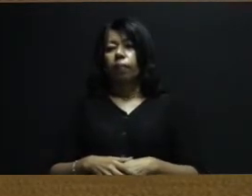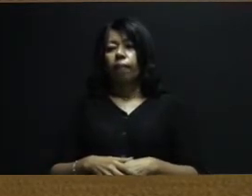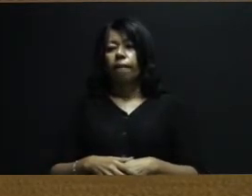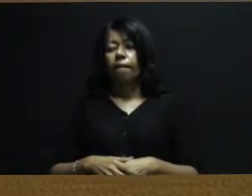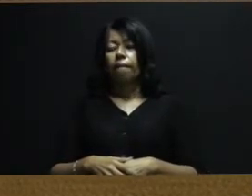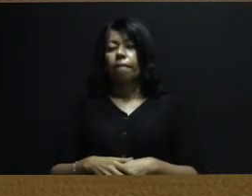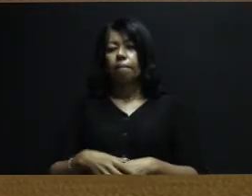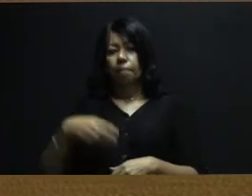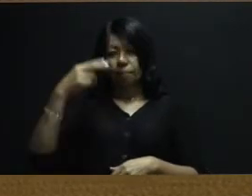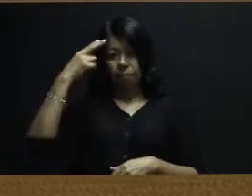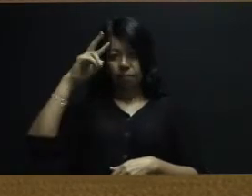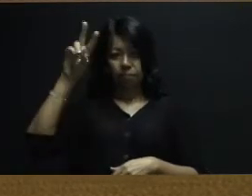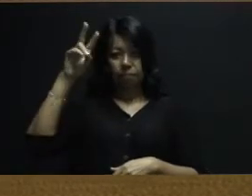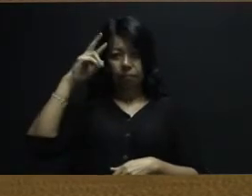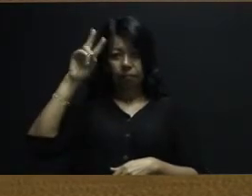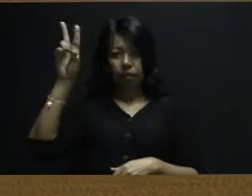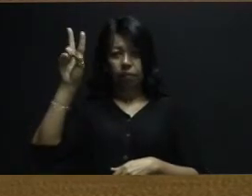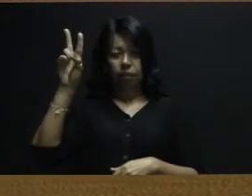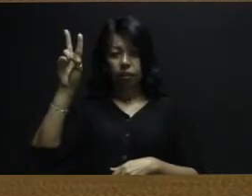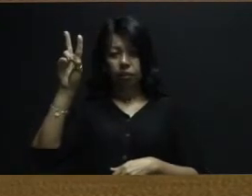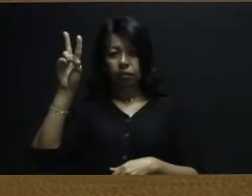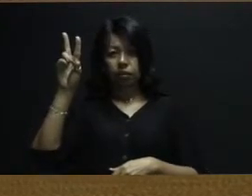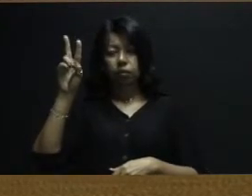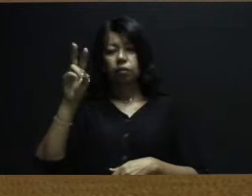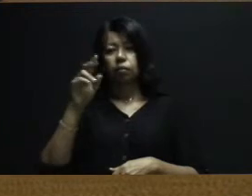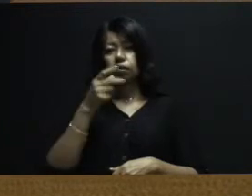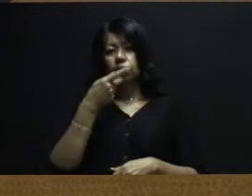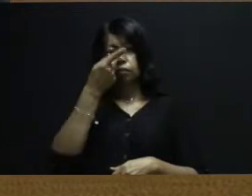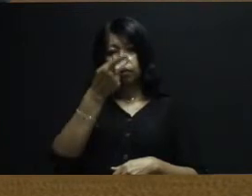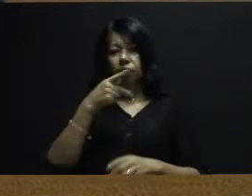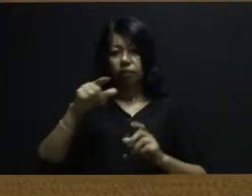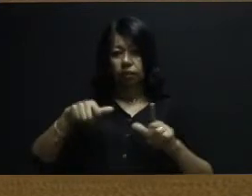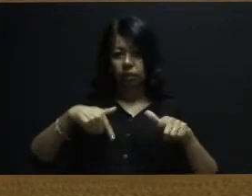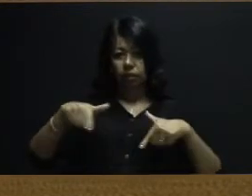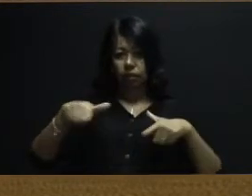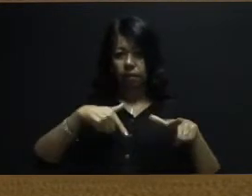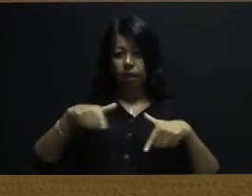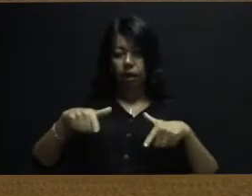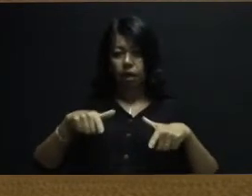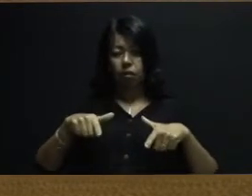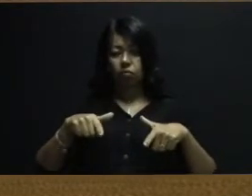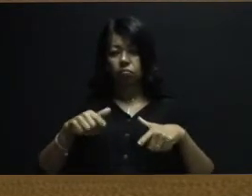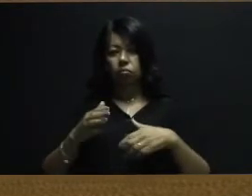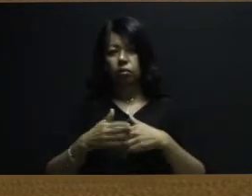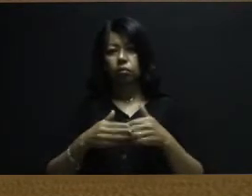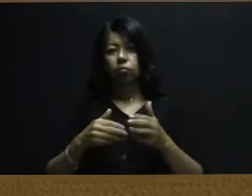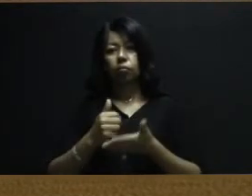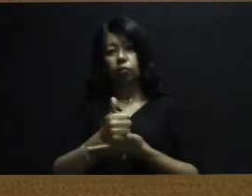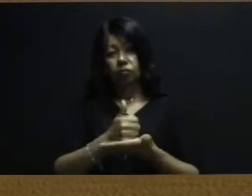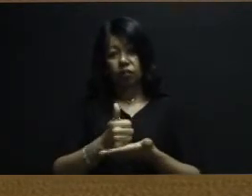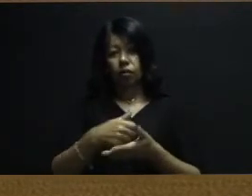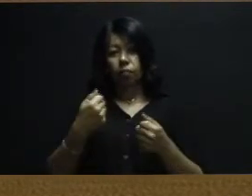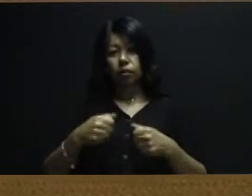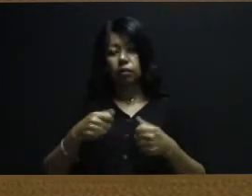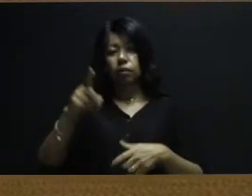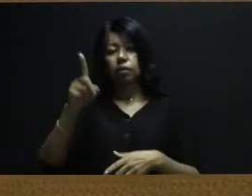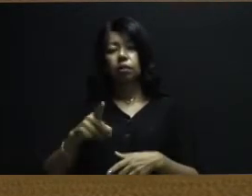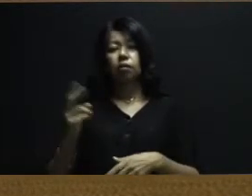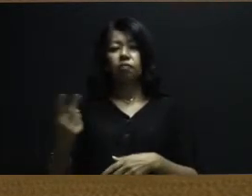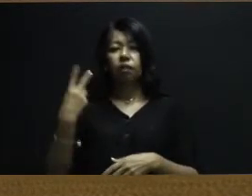uma pequena lembrança. Eu lembro que as palavras trabalho e profissão, elas devem ser